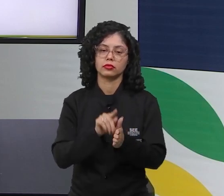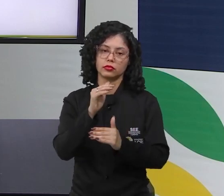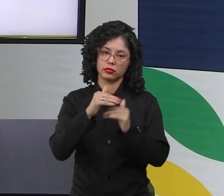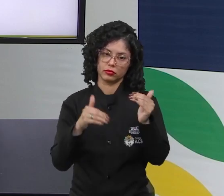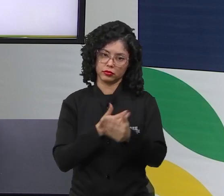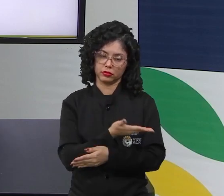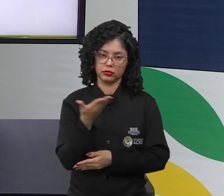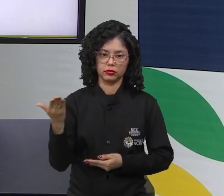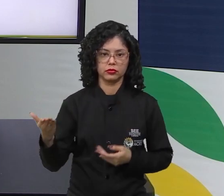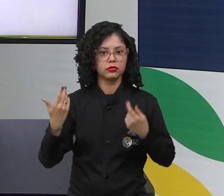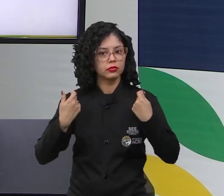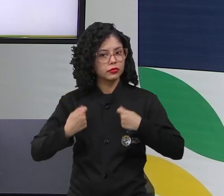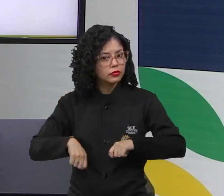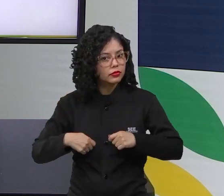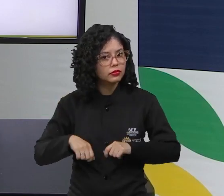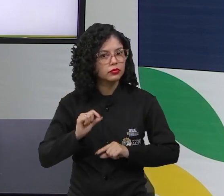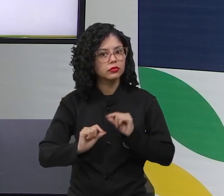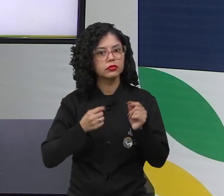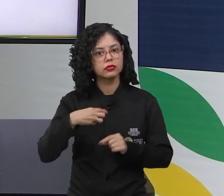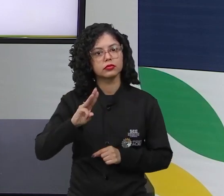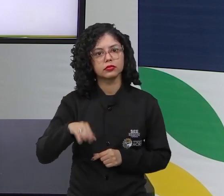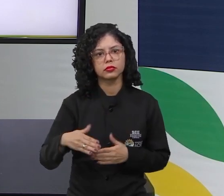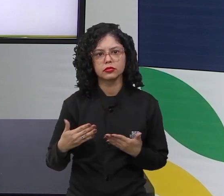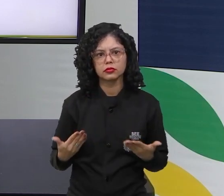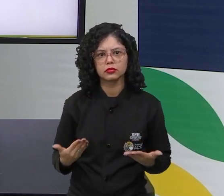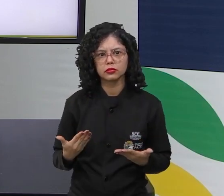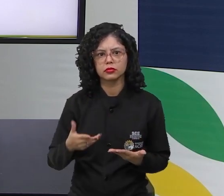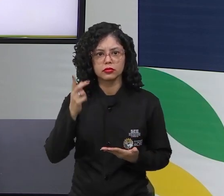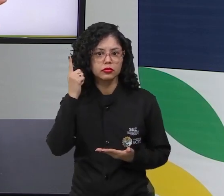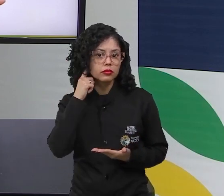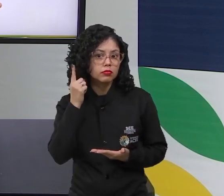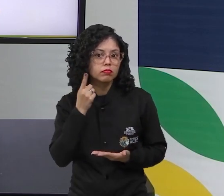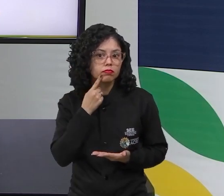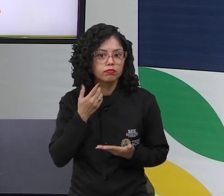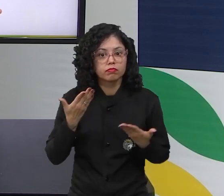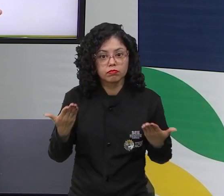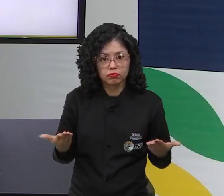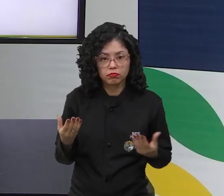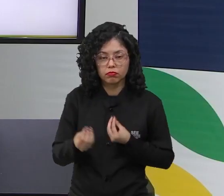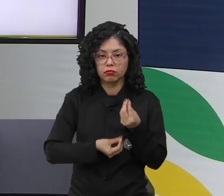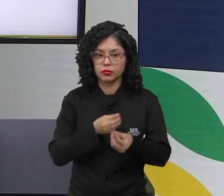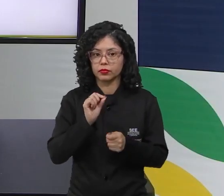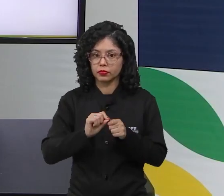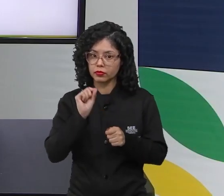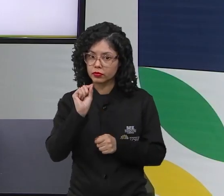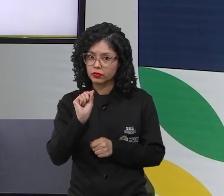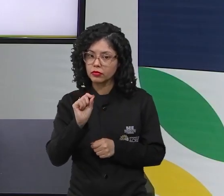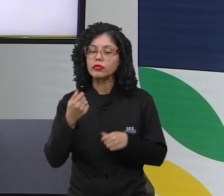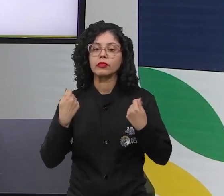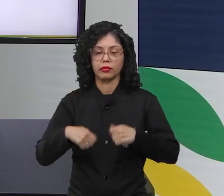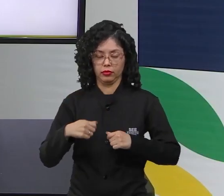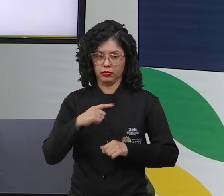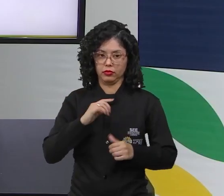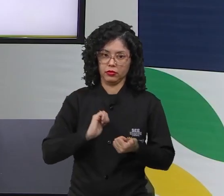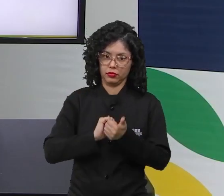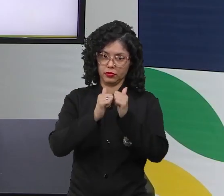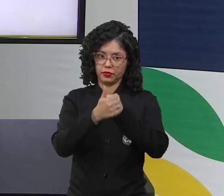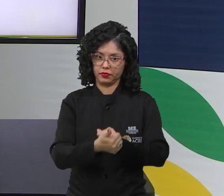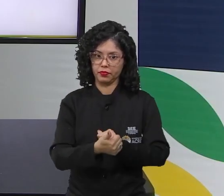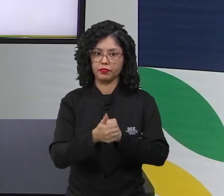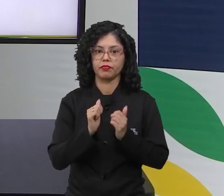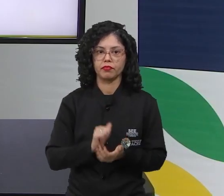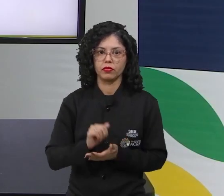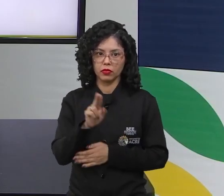todo aquele público, e quem não ouve, o que eu vou fazer? Então, é necessário que haja essa adequação.